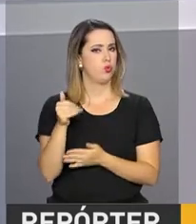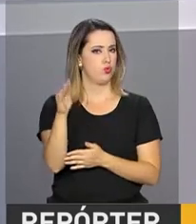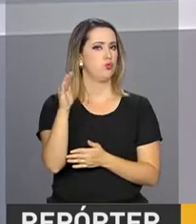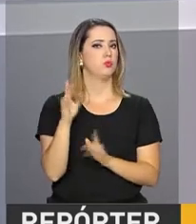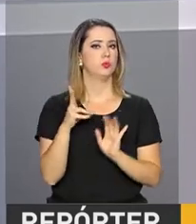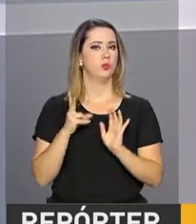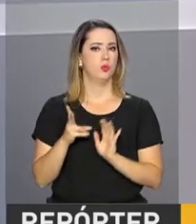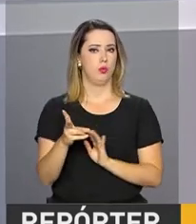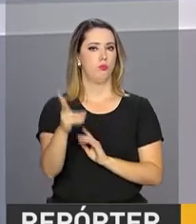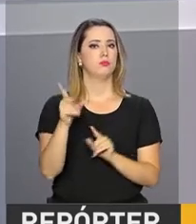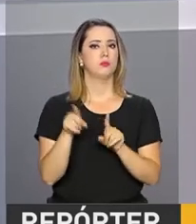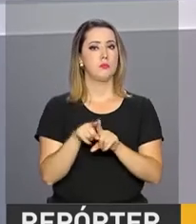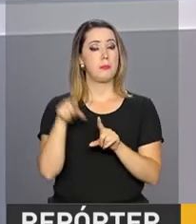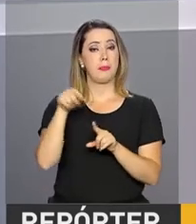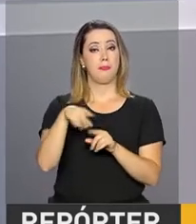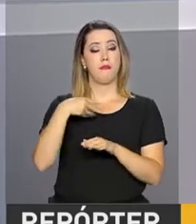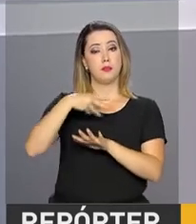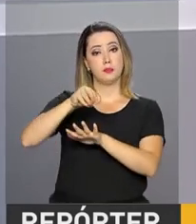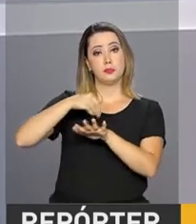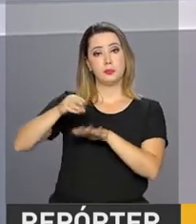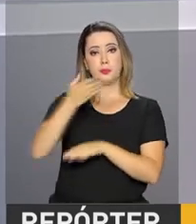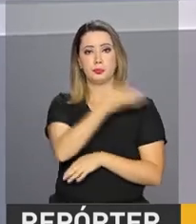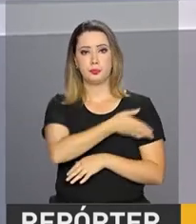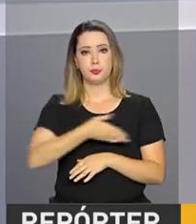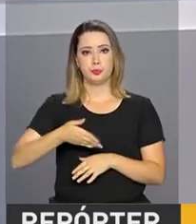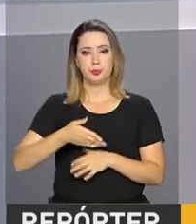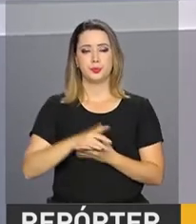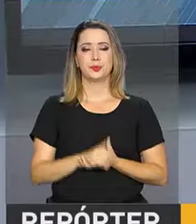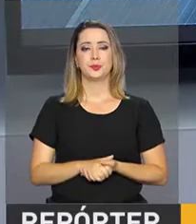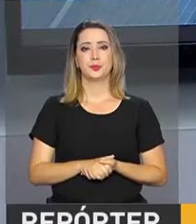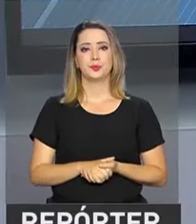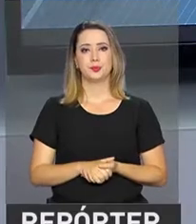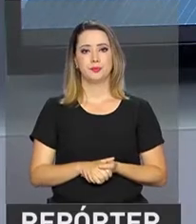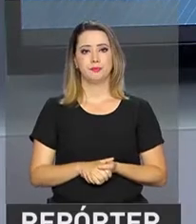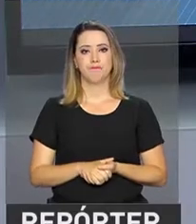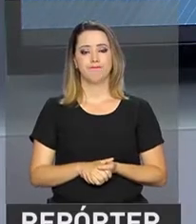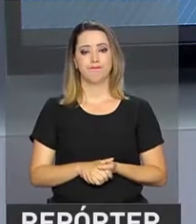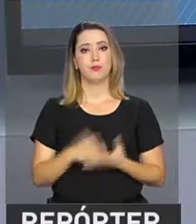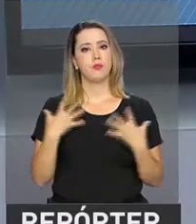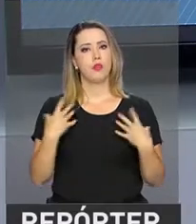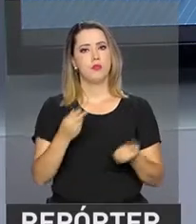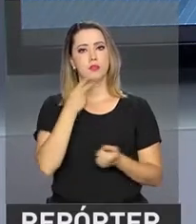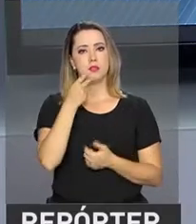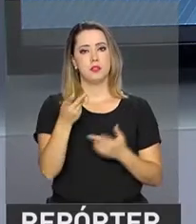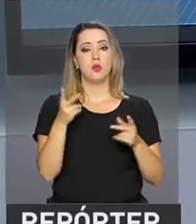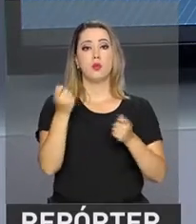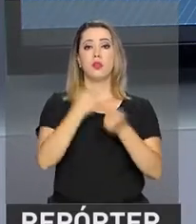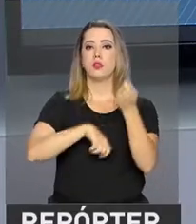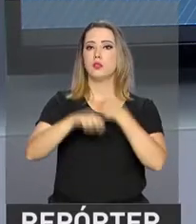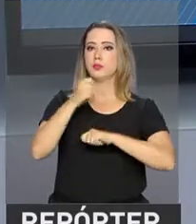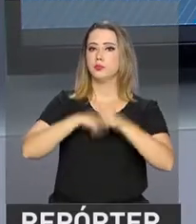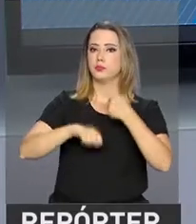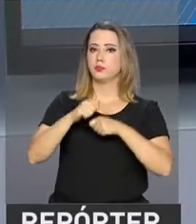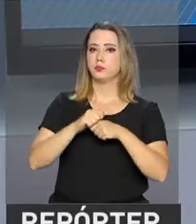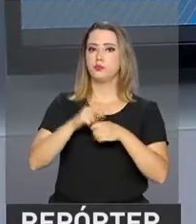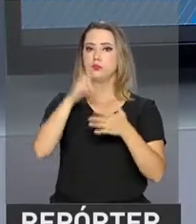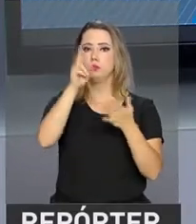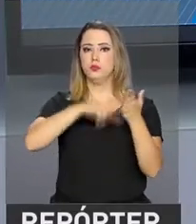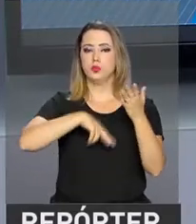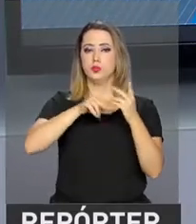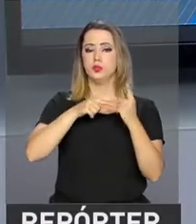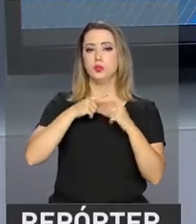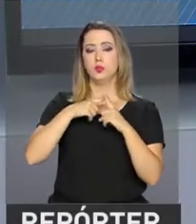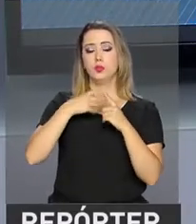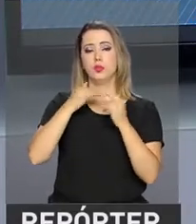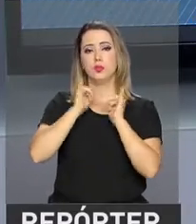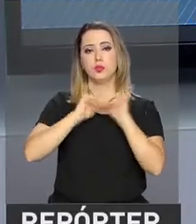para mais informações acesse a página do mds vamos falar agora de dados positivos da economia um relatório